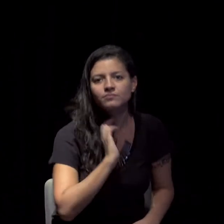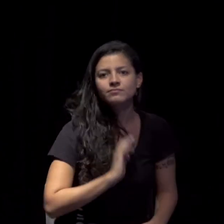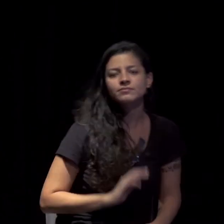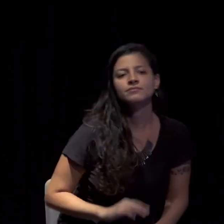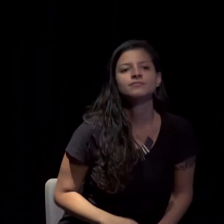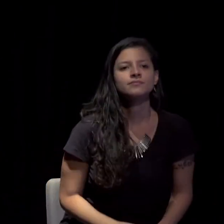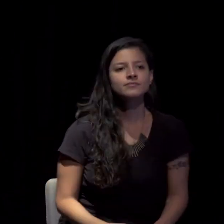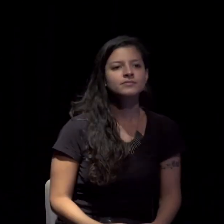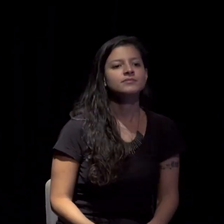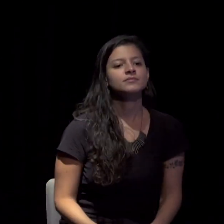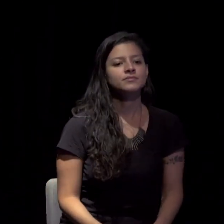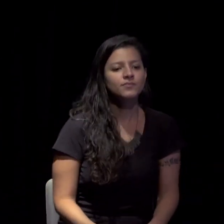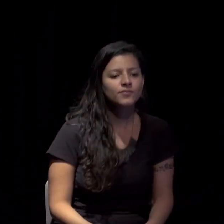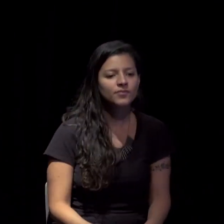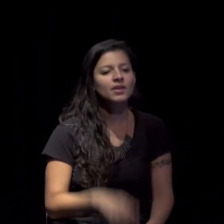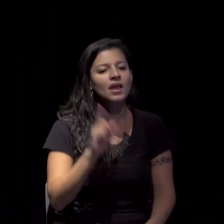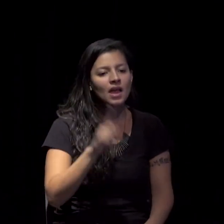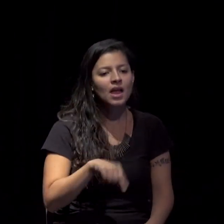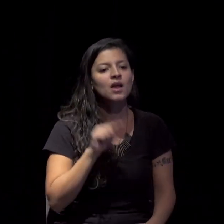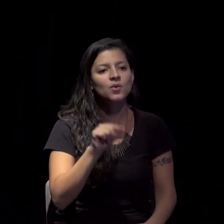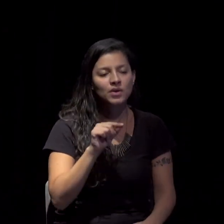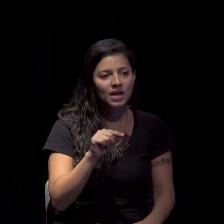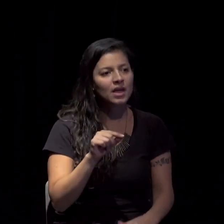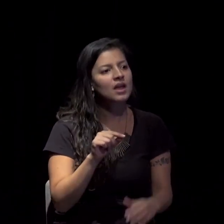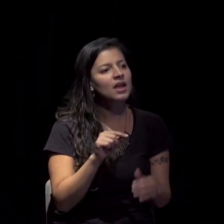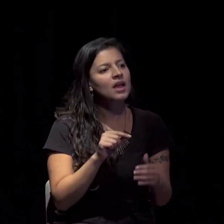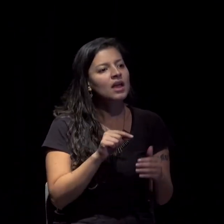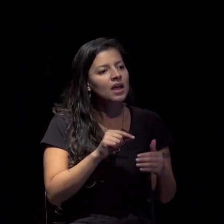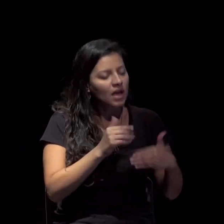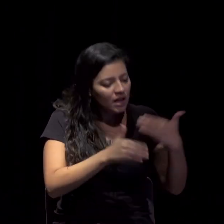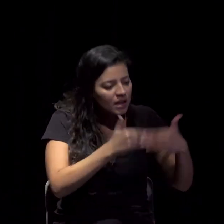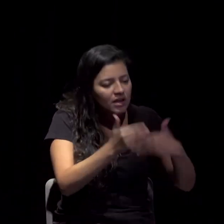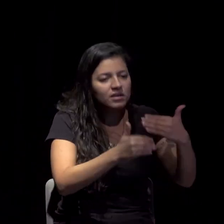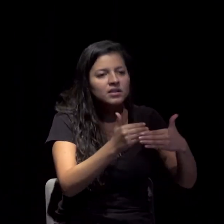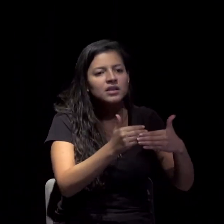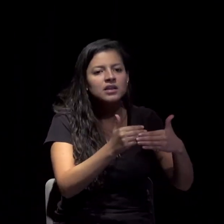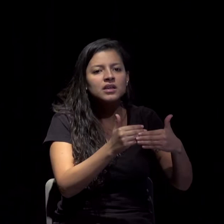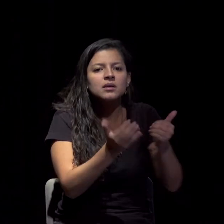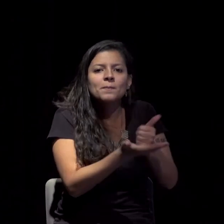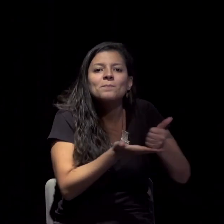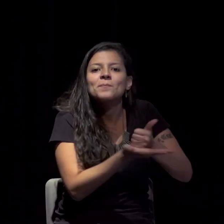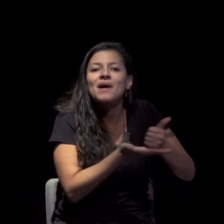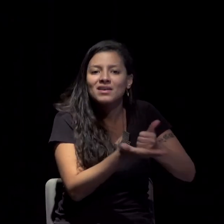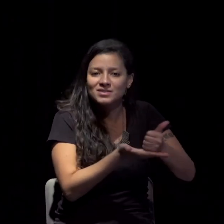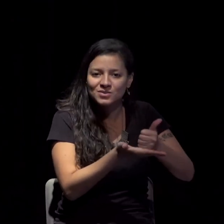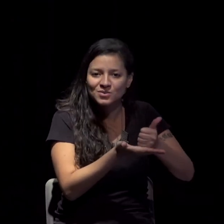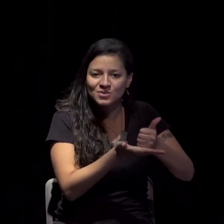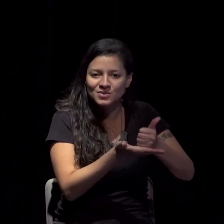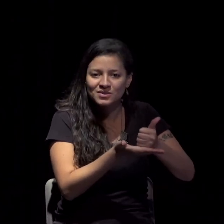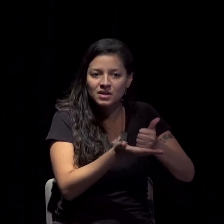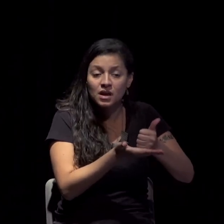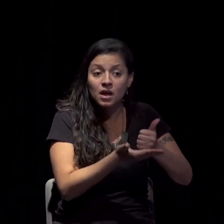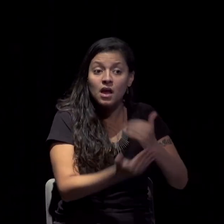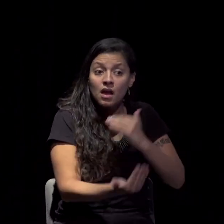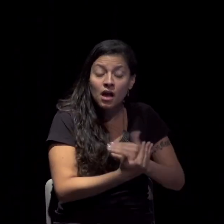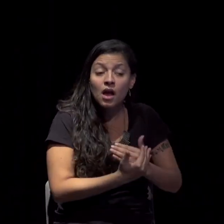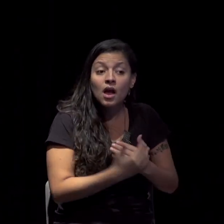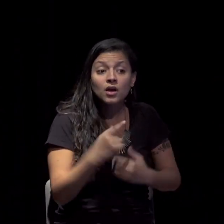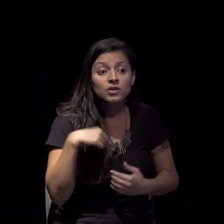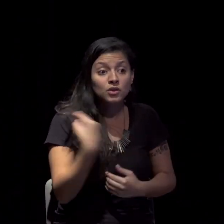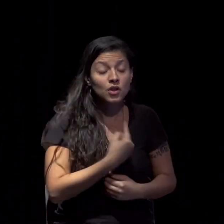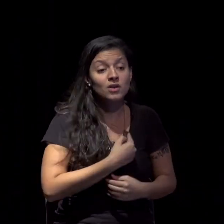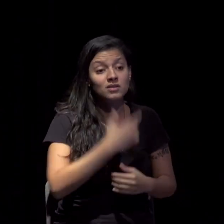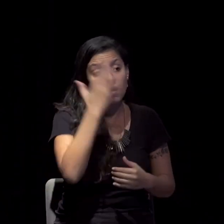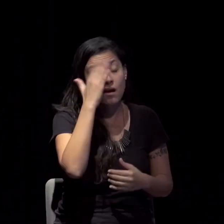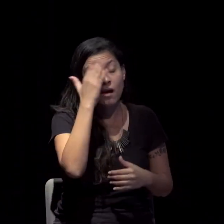quê? Como uma microestrutura, uma microestrutura que vai, de algum modo, apelar para a nossa compreensão